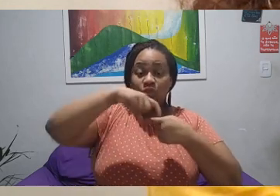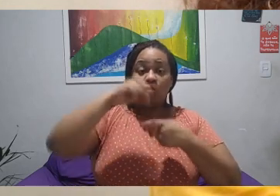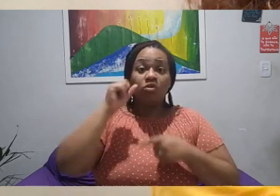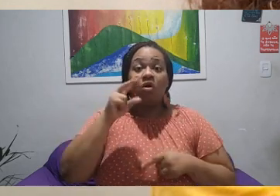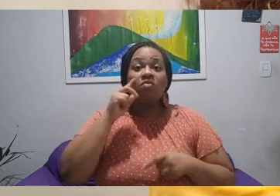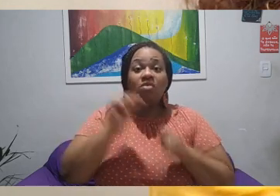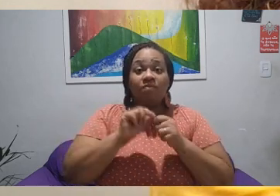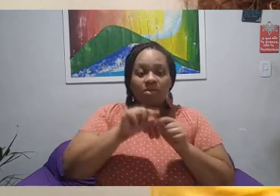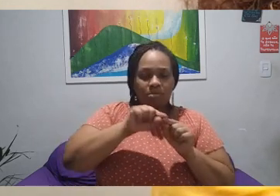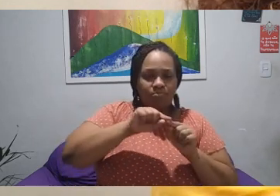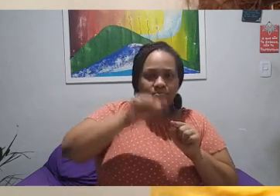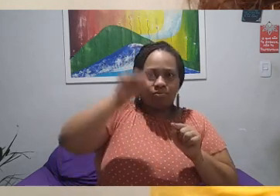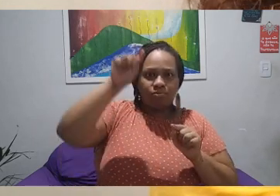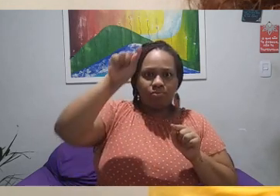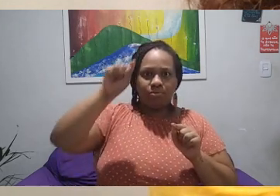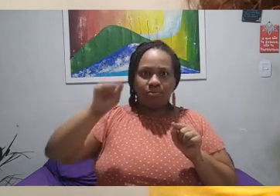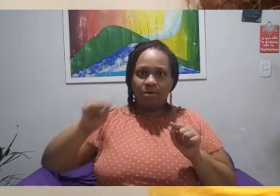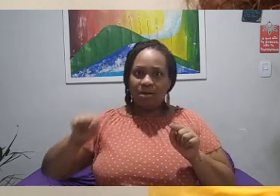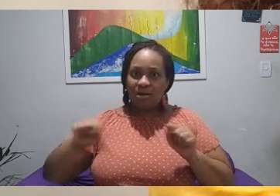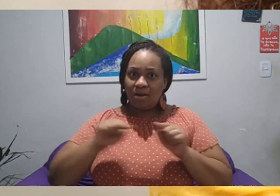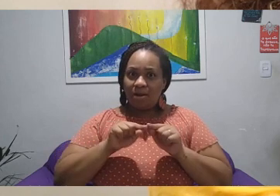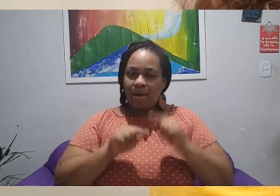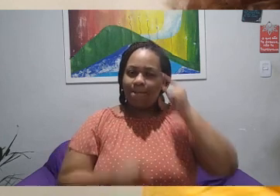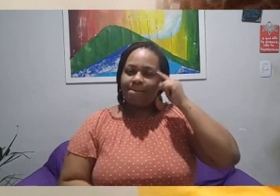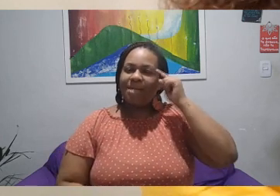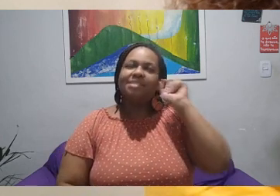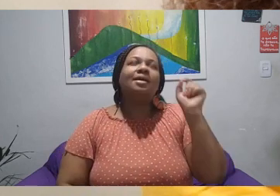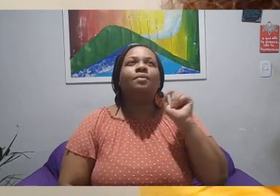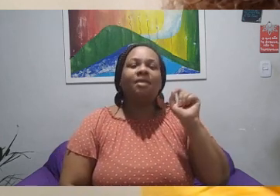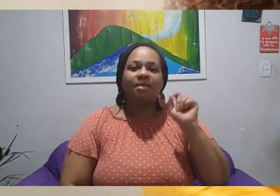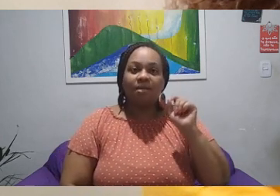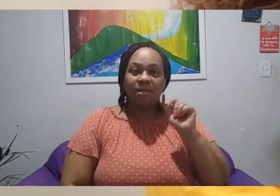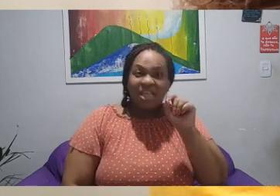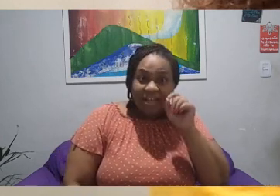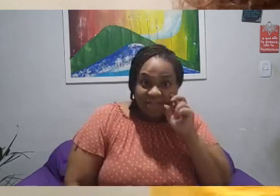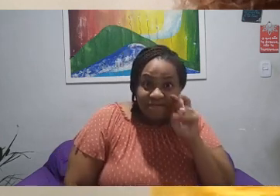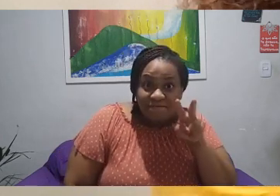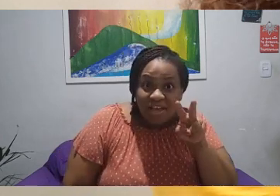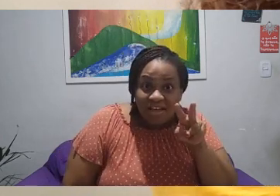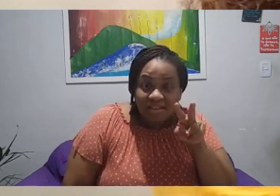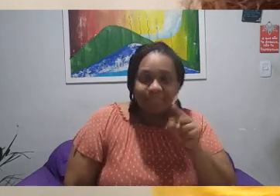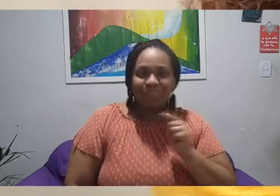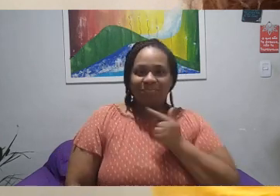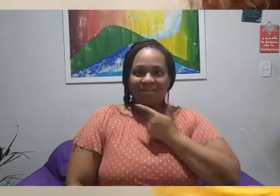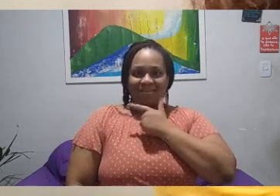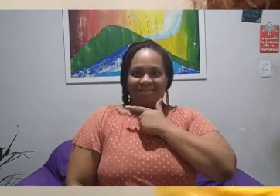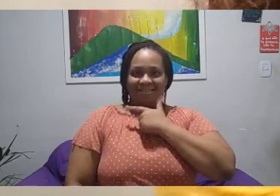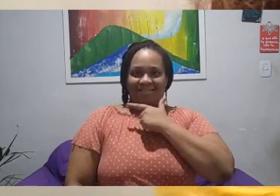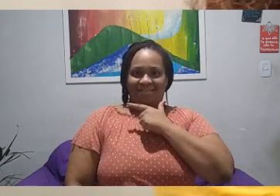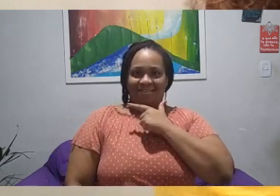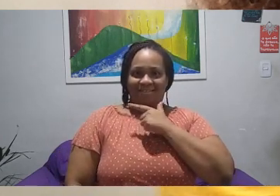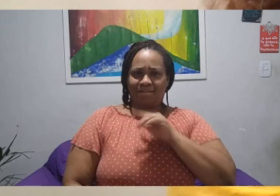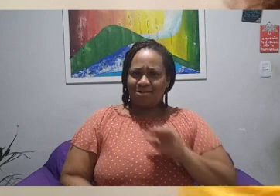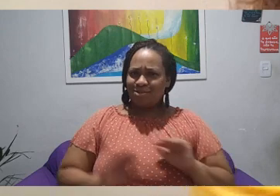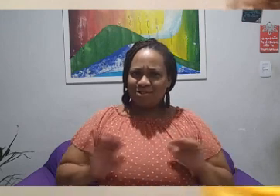Ohm, basta somente você fazer um triângulo e aí você vai pensar na seguinte frase: quem vê,